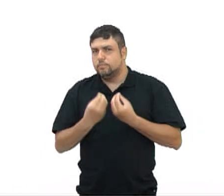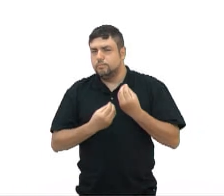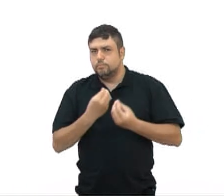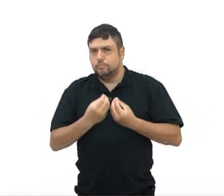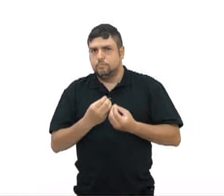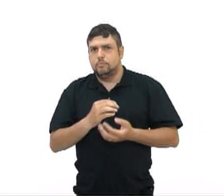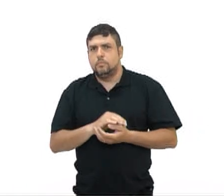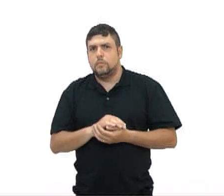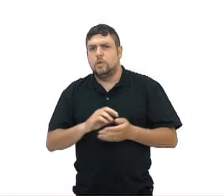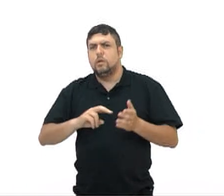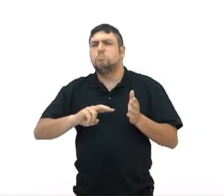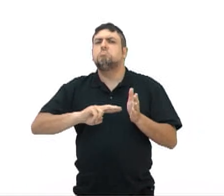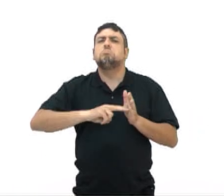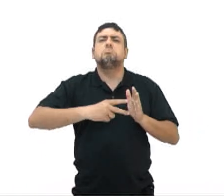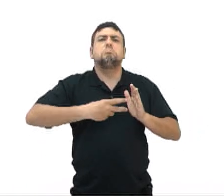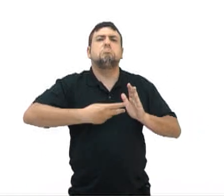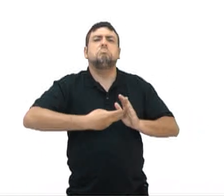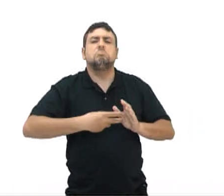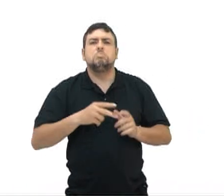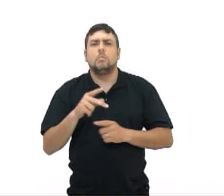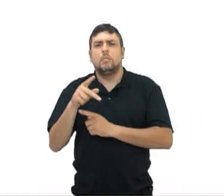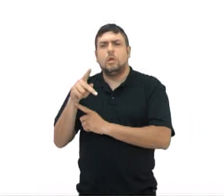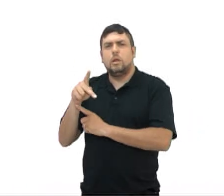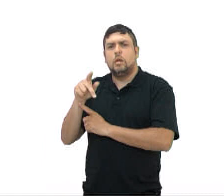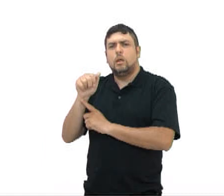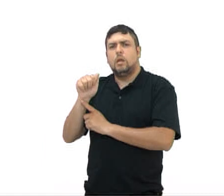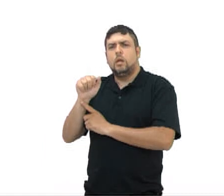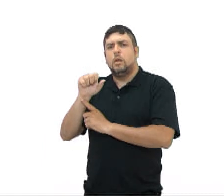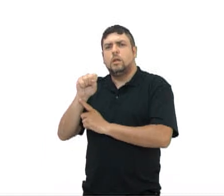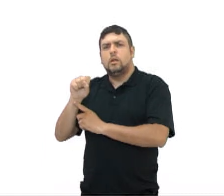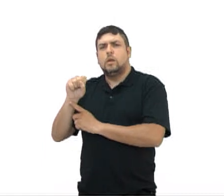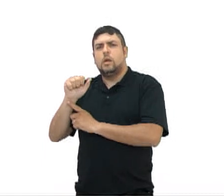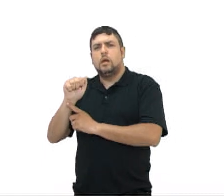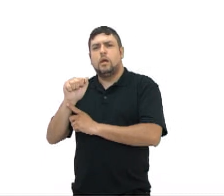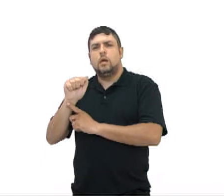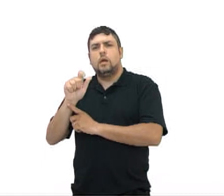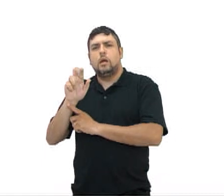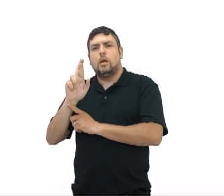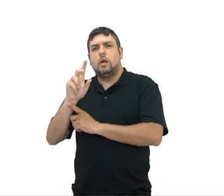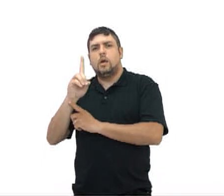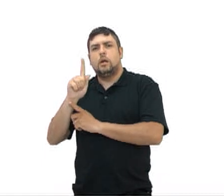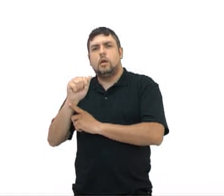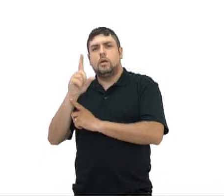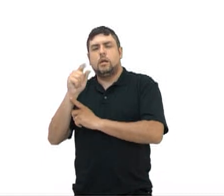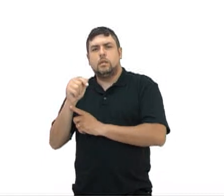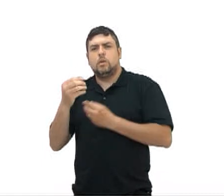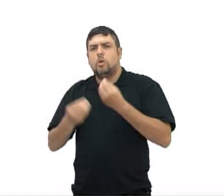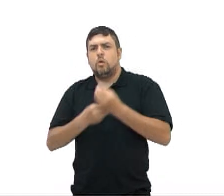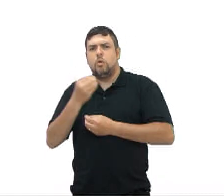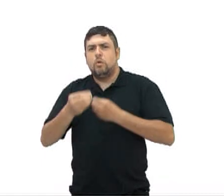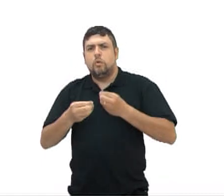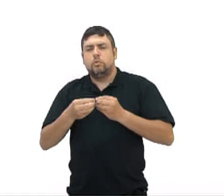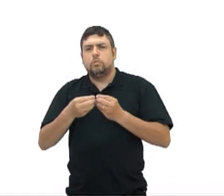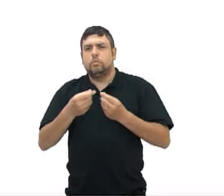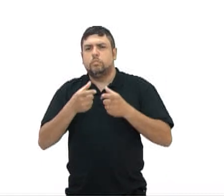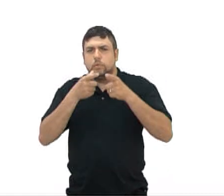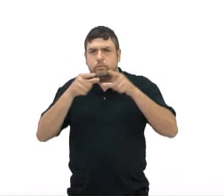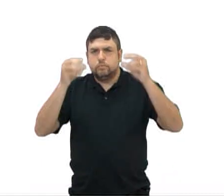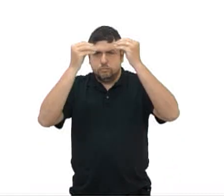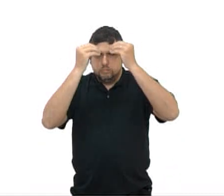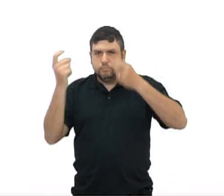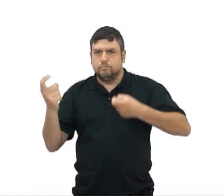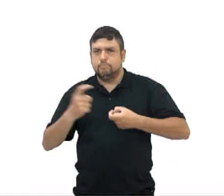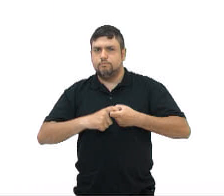o que exatamente significa essa Passárgada e qual a figura de linguagem que ele usa aqui. Ok? Já